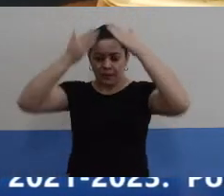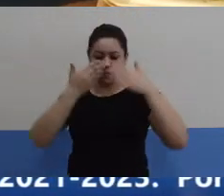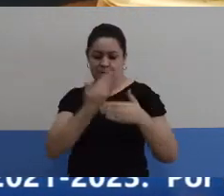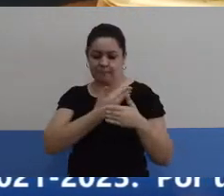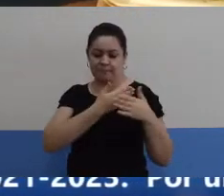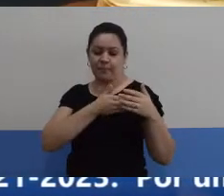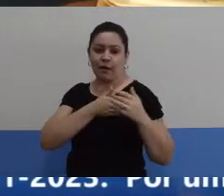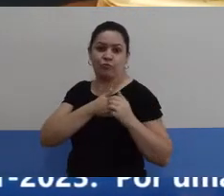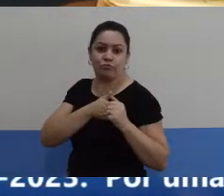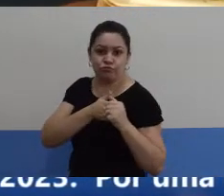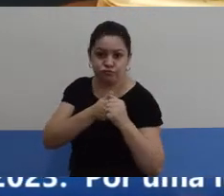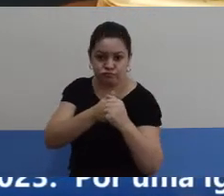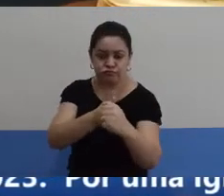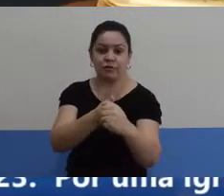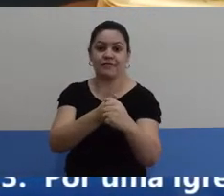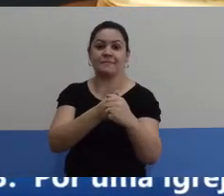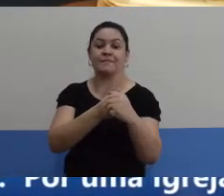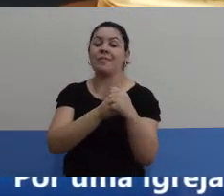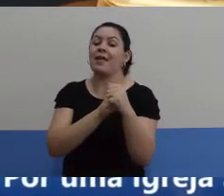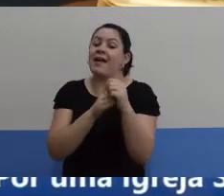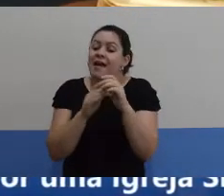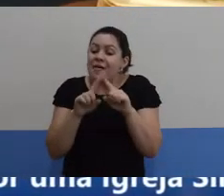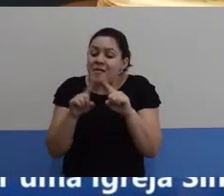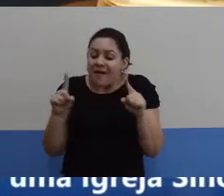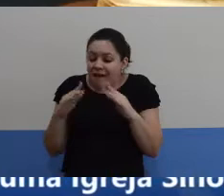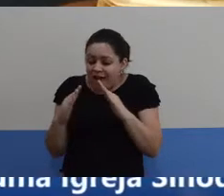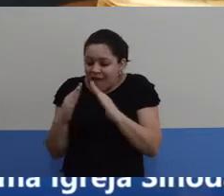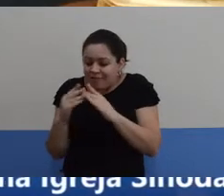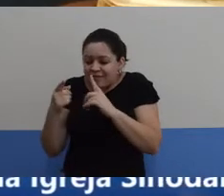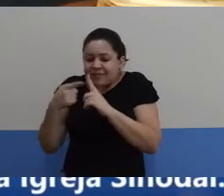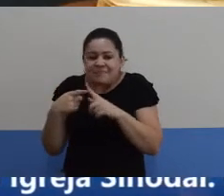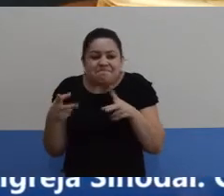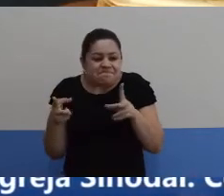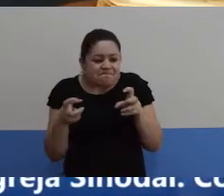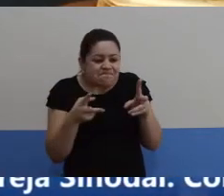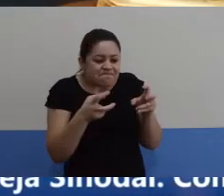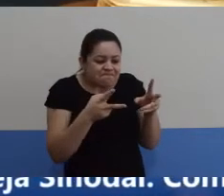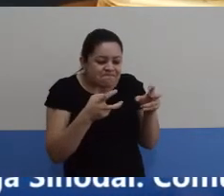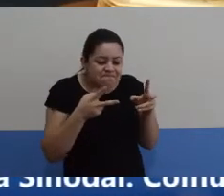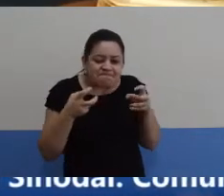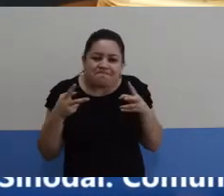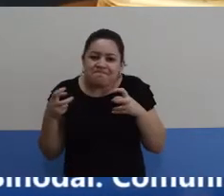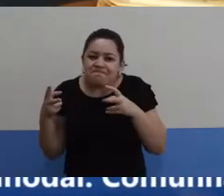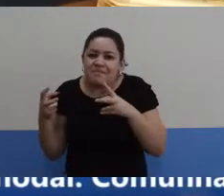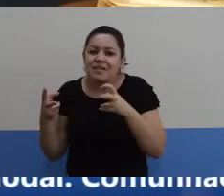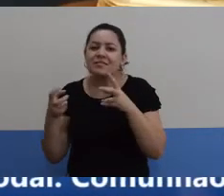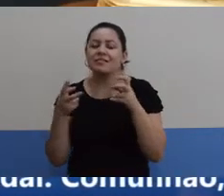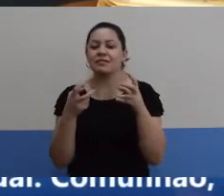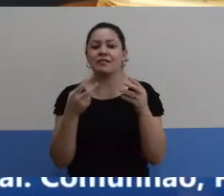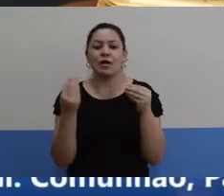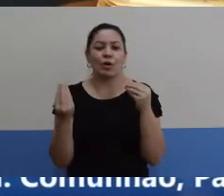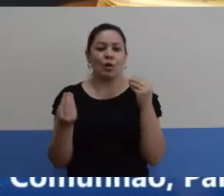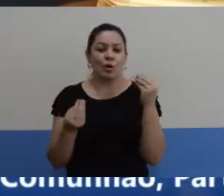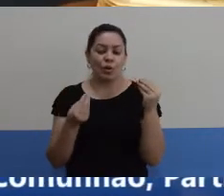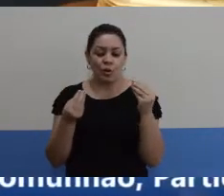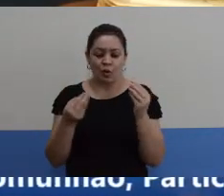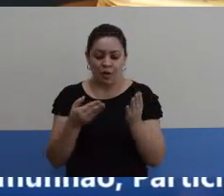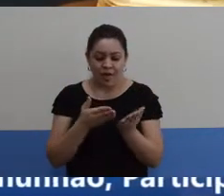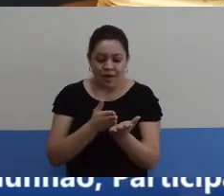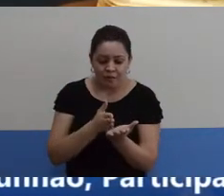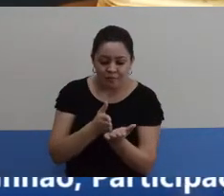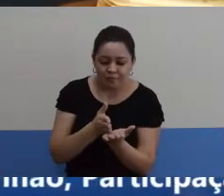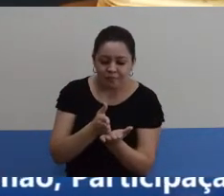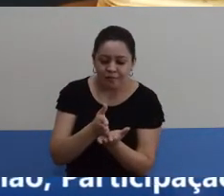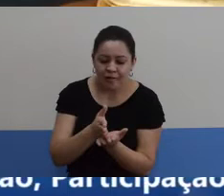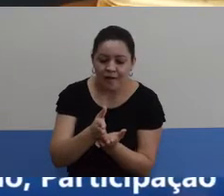a Igreja cada vez mais se dá conta de que a sinodalidade é caminho para